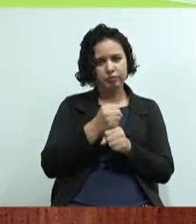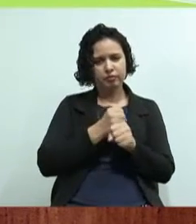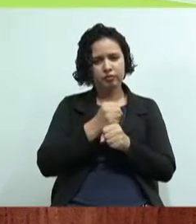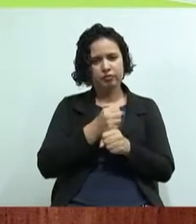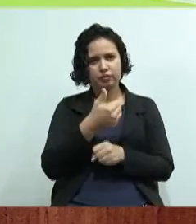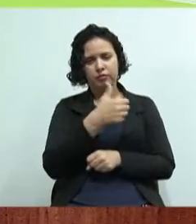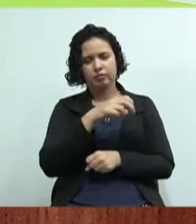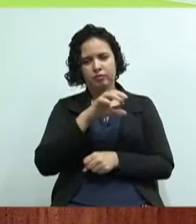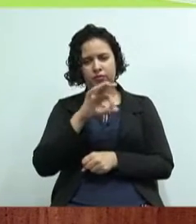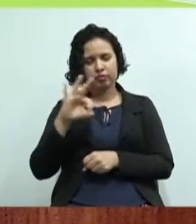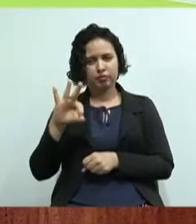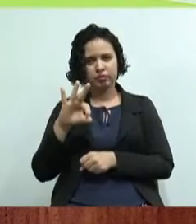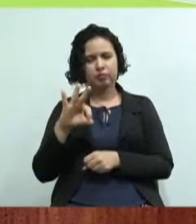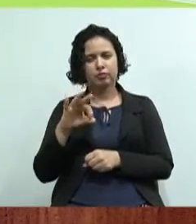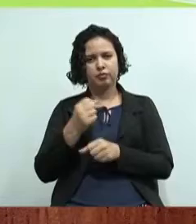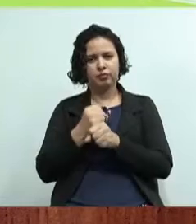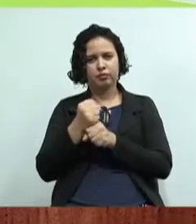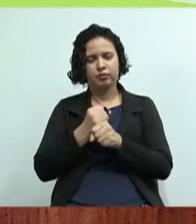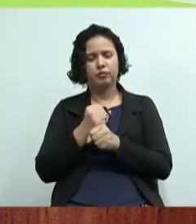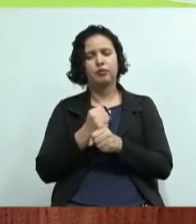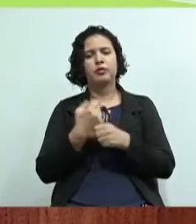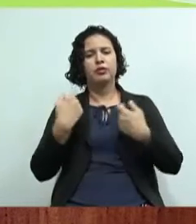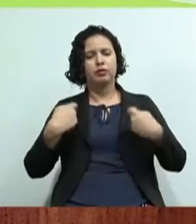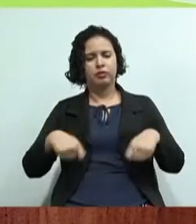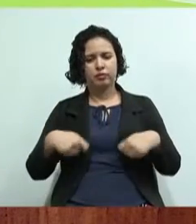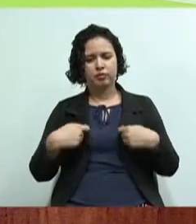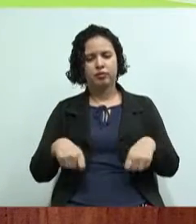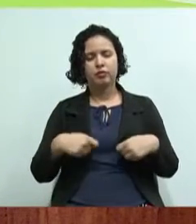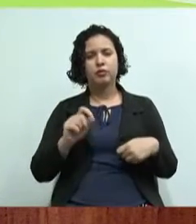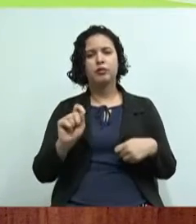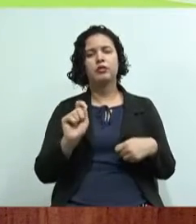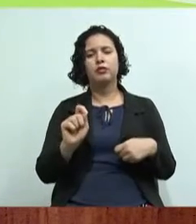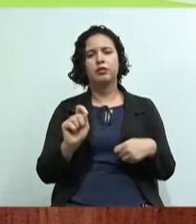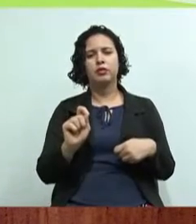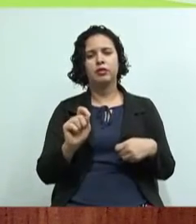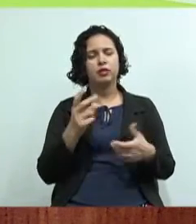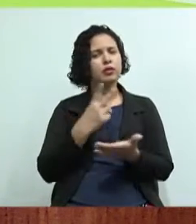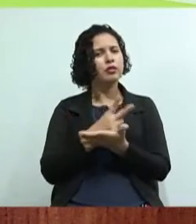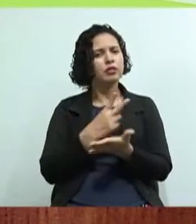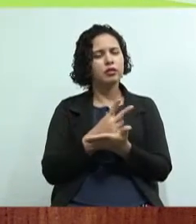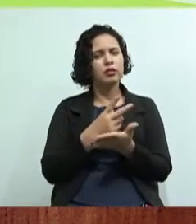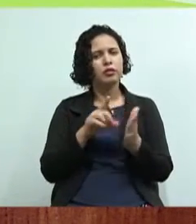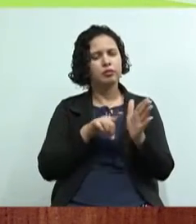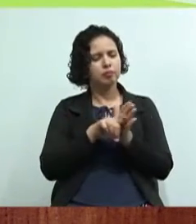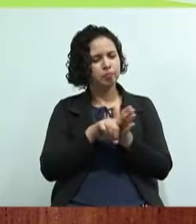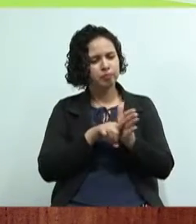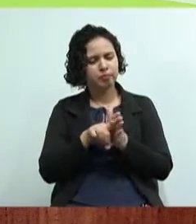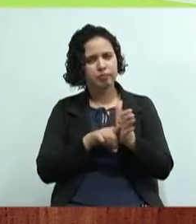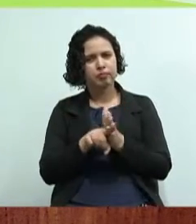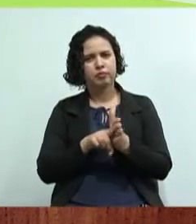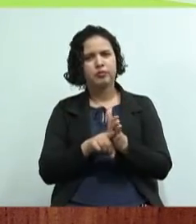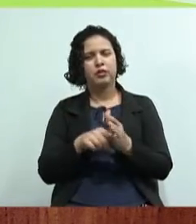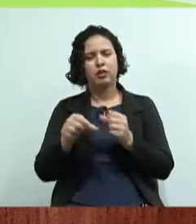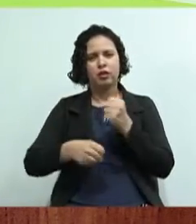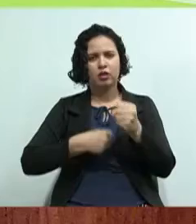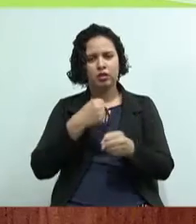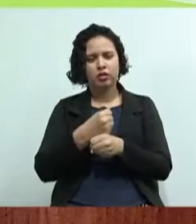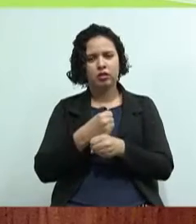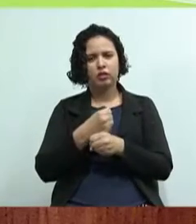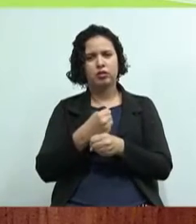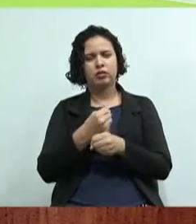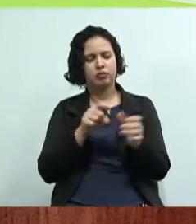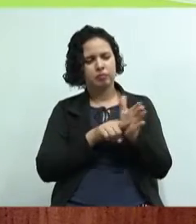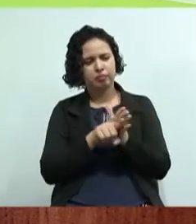é conveniente e é válido que você faça uma revisão ano após ano, né, a partir do momento que você